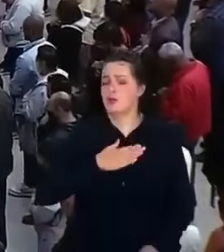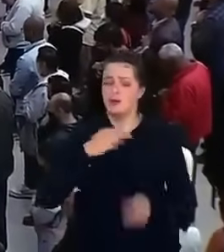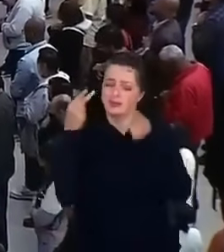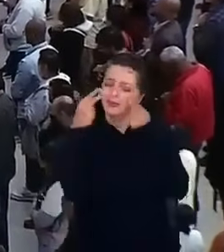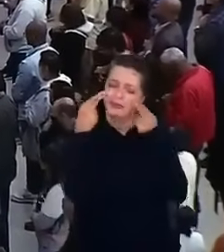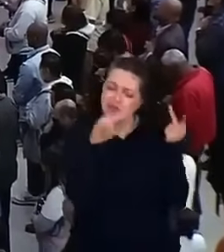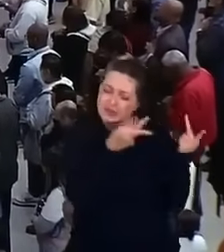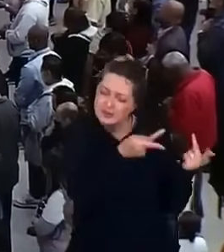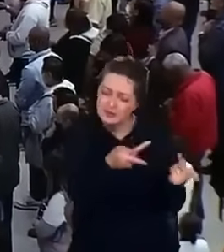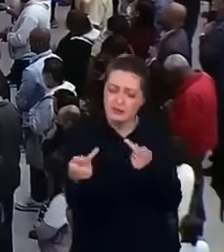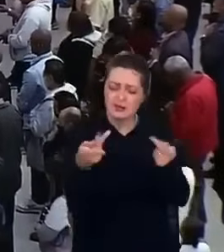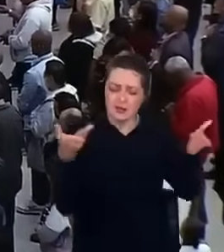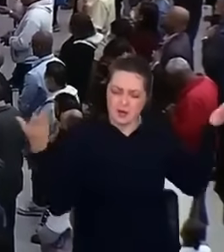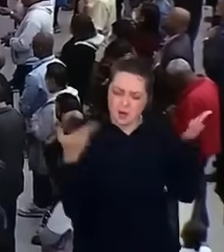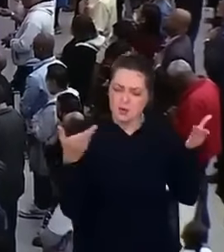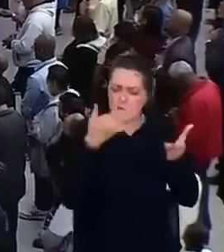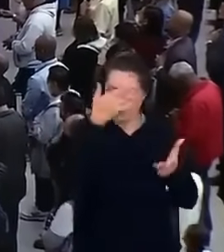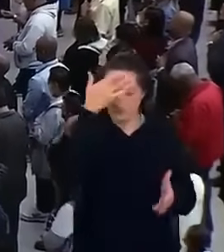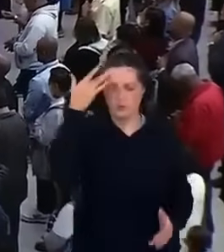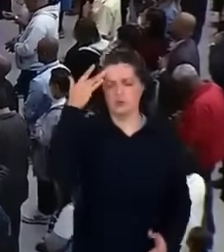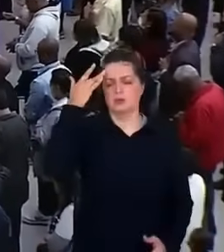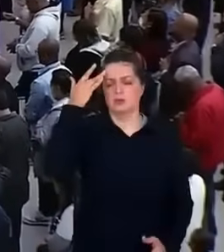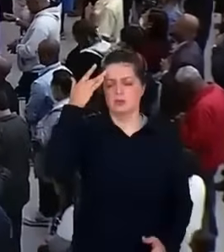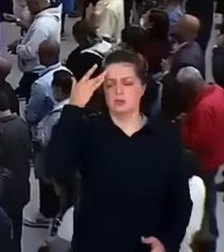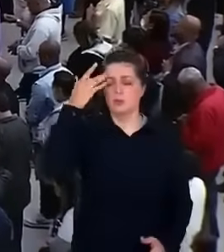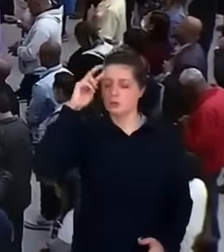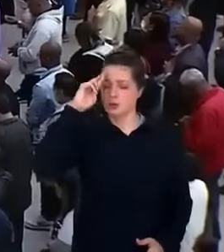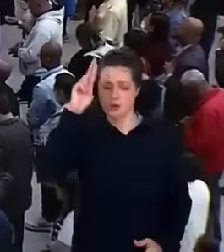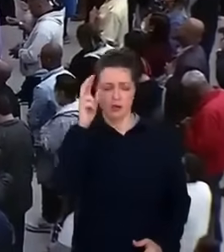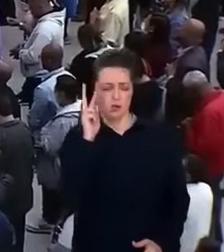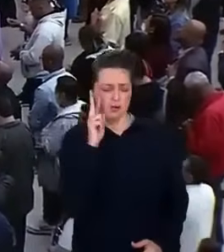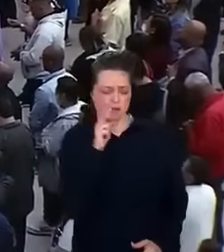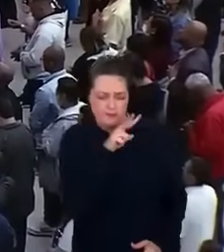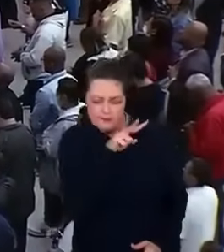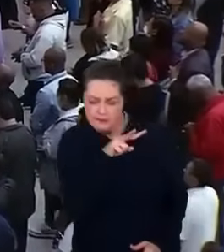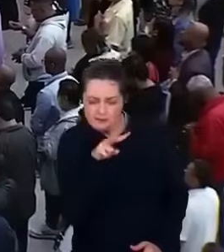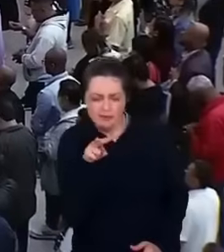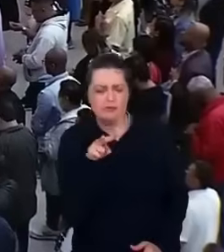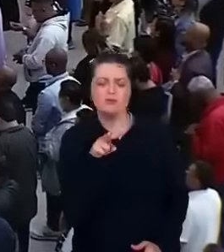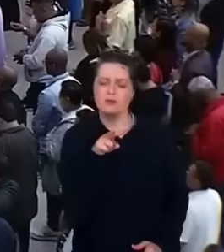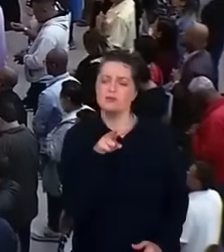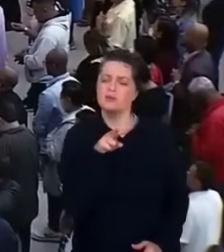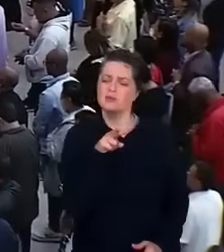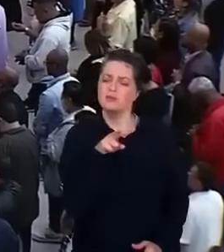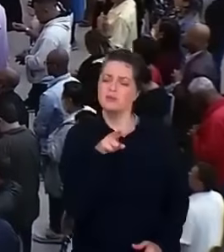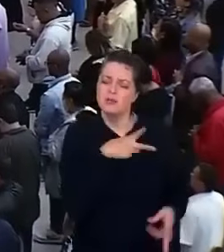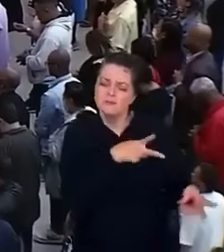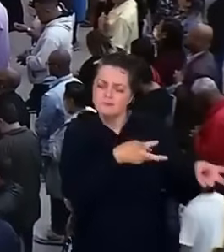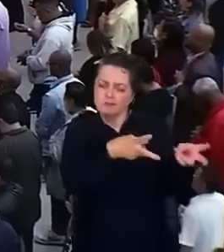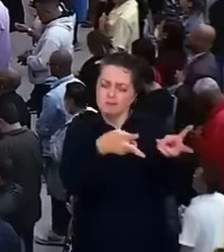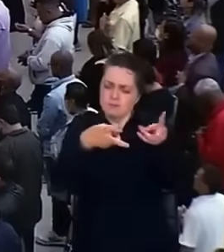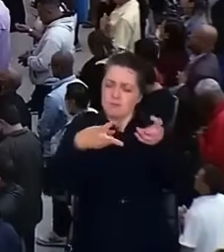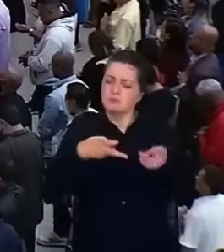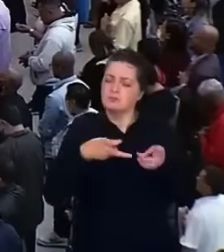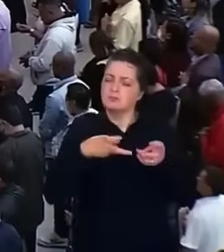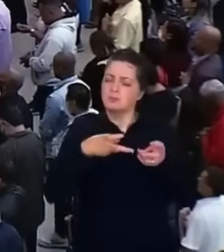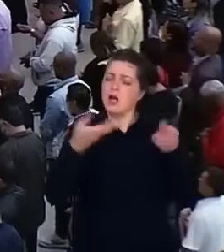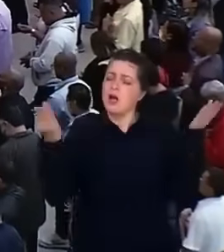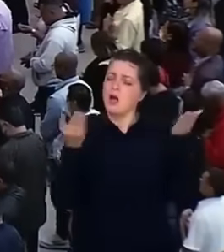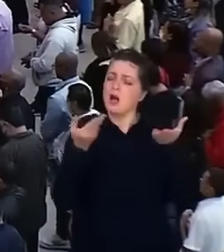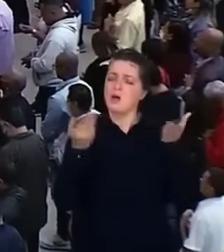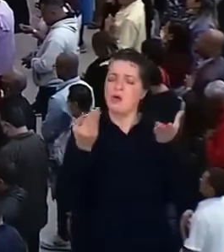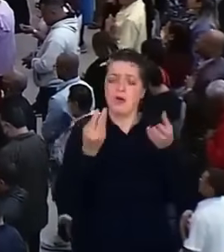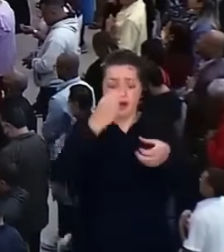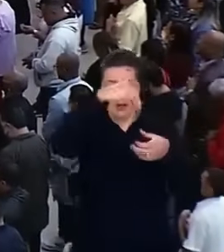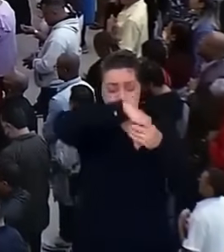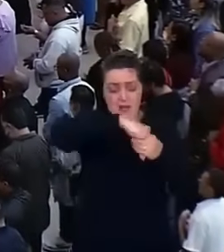visita essa criatura agora que o Senhor está assistindo, que o Senhor está vendo. Venha sobre ela